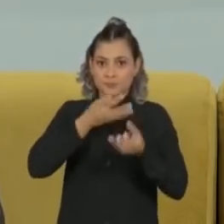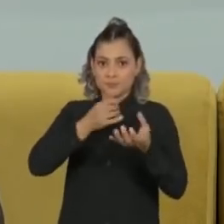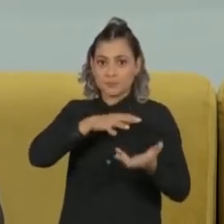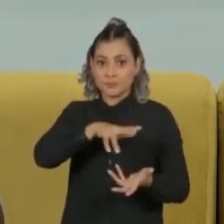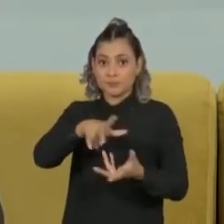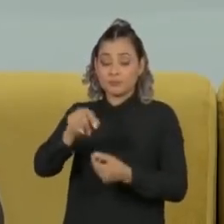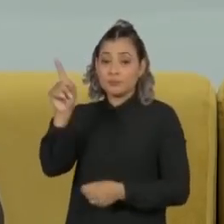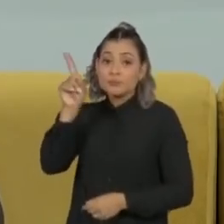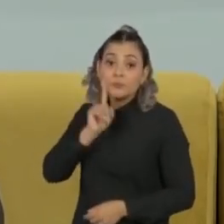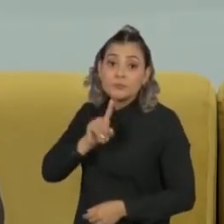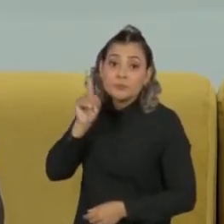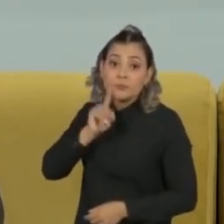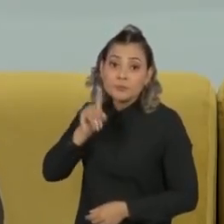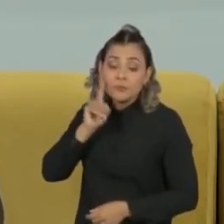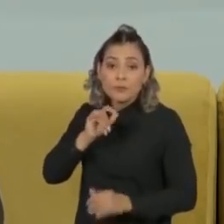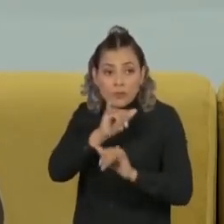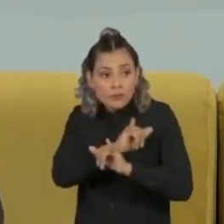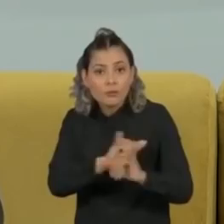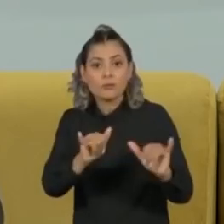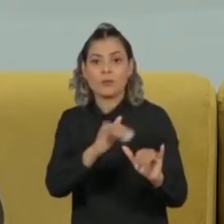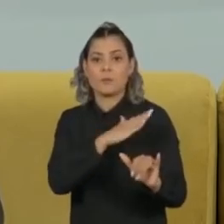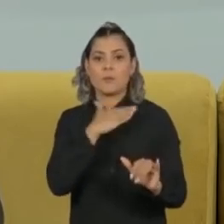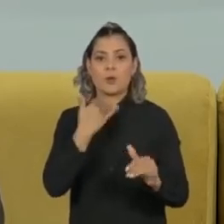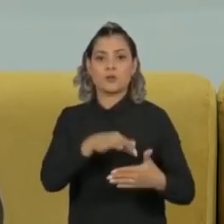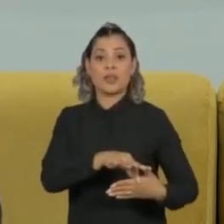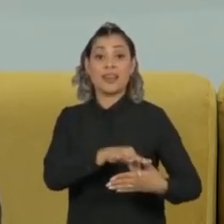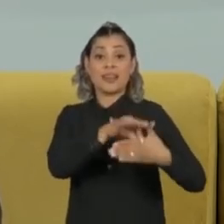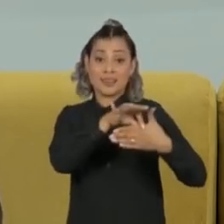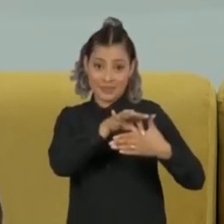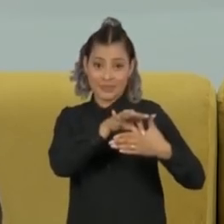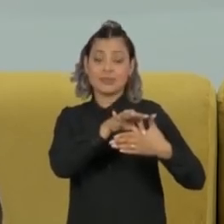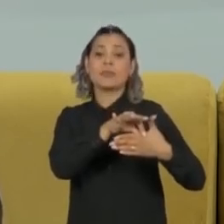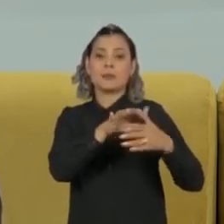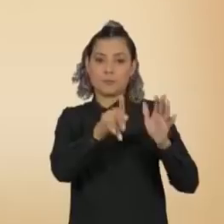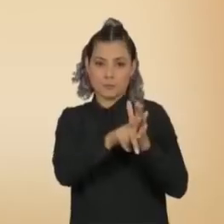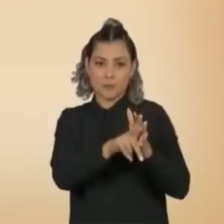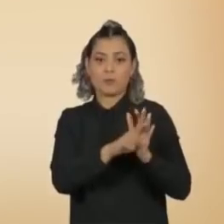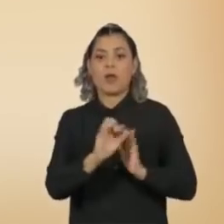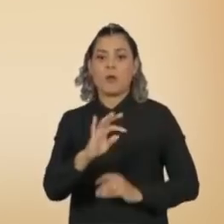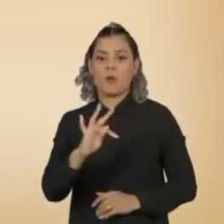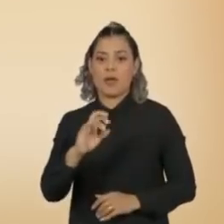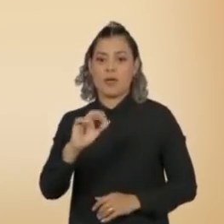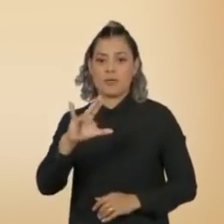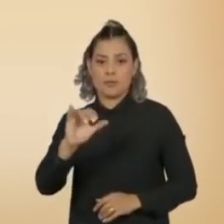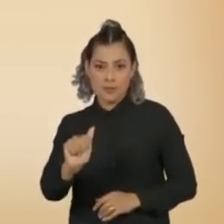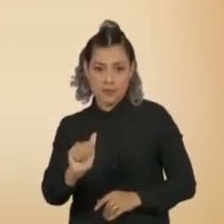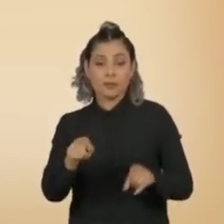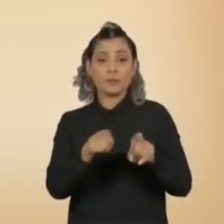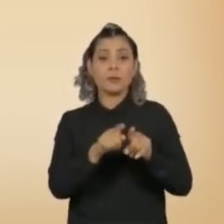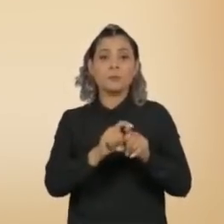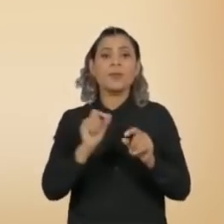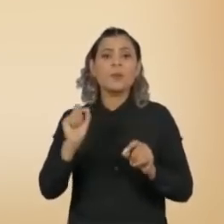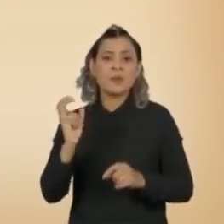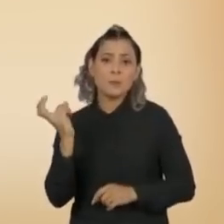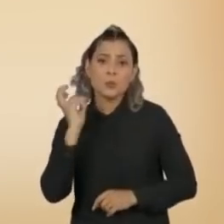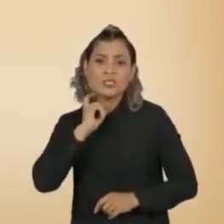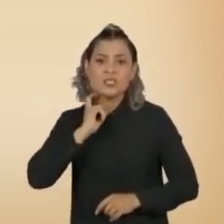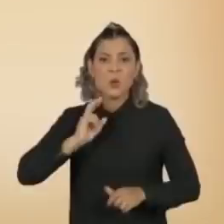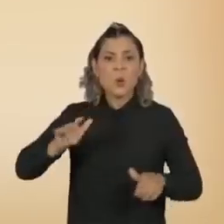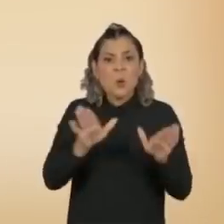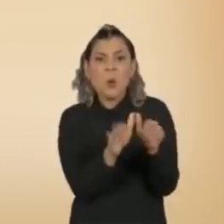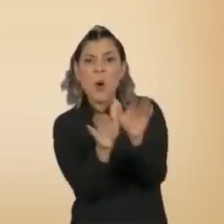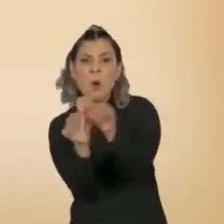Estados Unidos anunciam a morte de líder da Al-Qaeda e na Austrália, invasão de morcegos